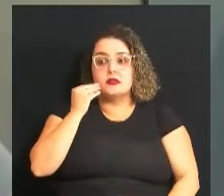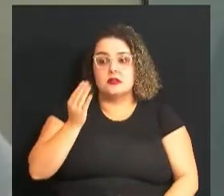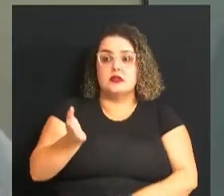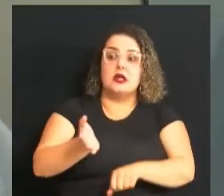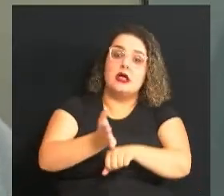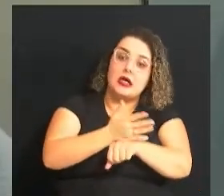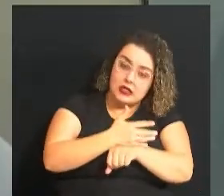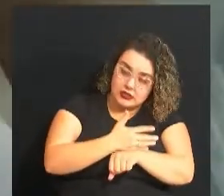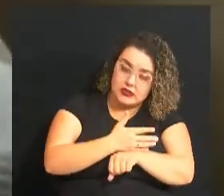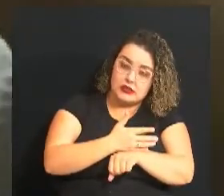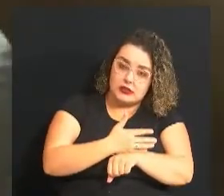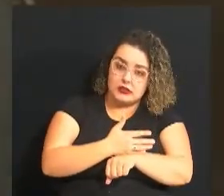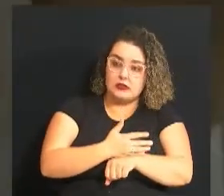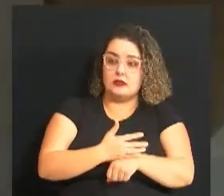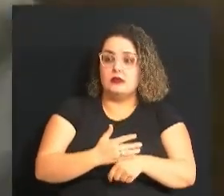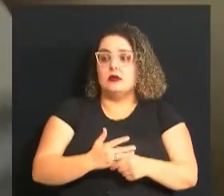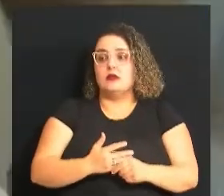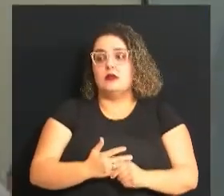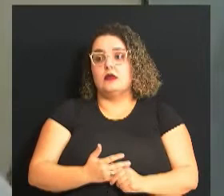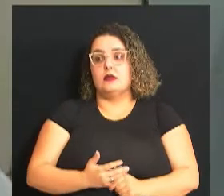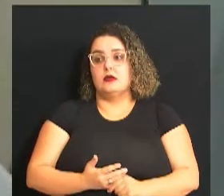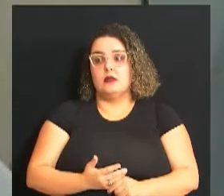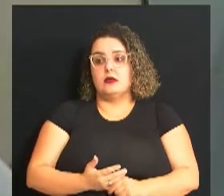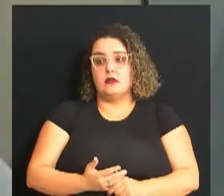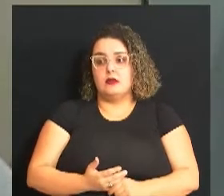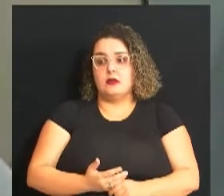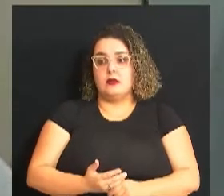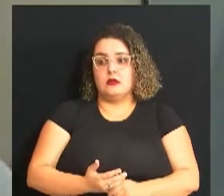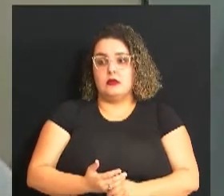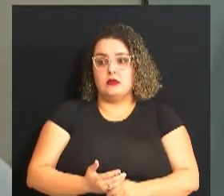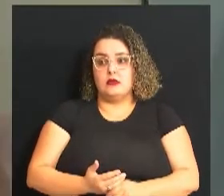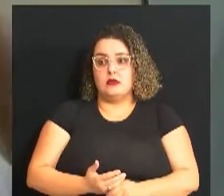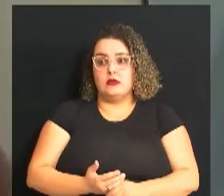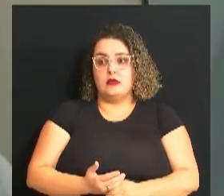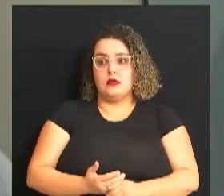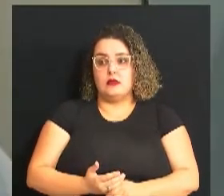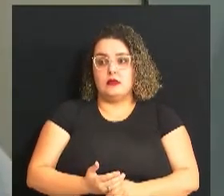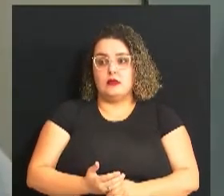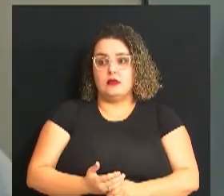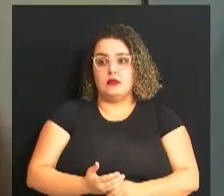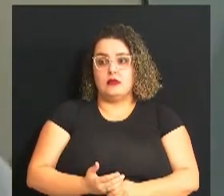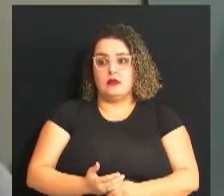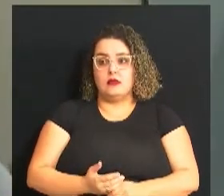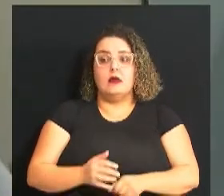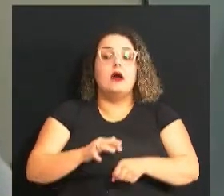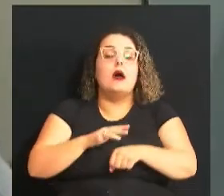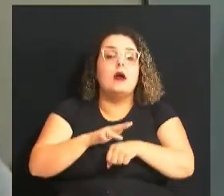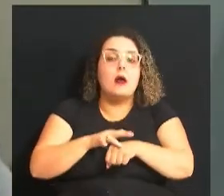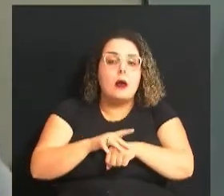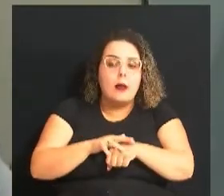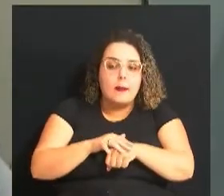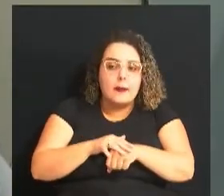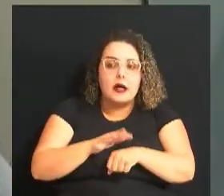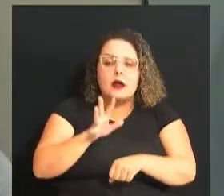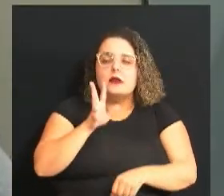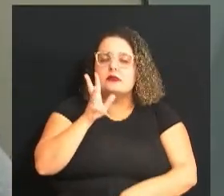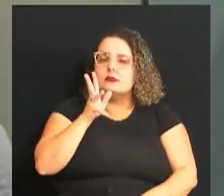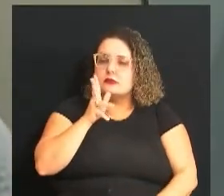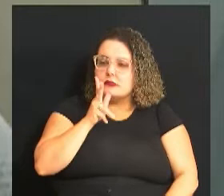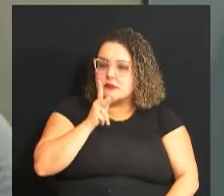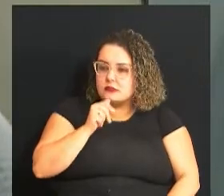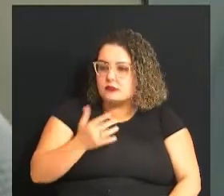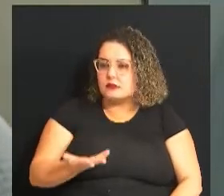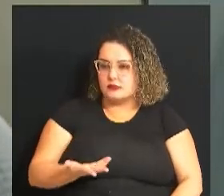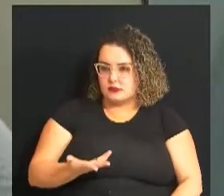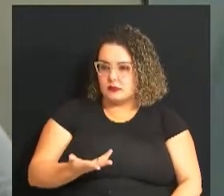antes, porque quando é uma doença lenta de causar um